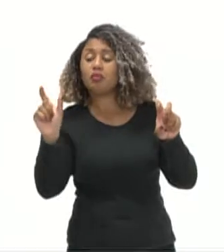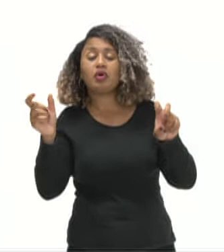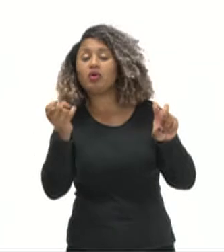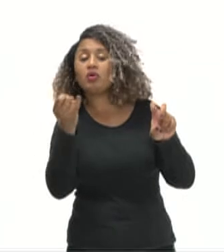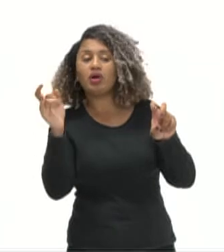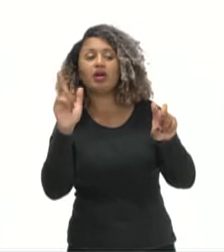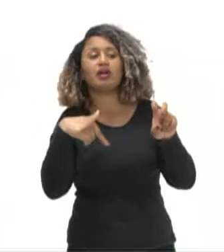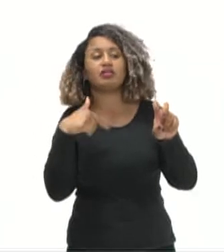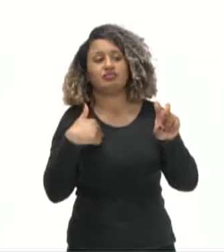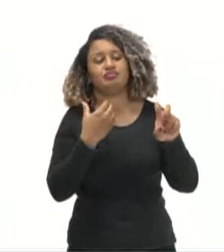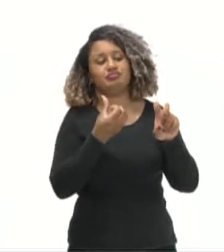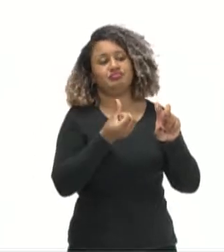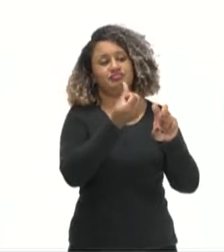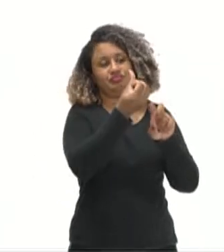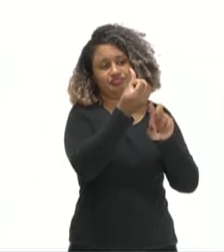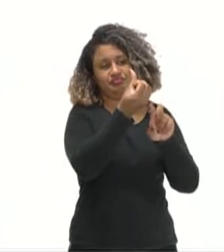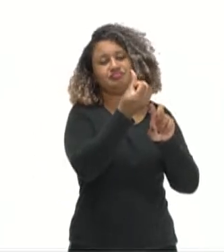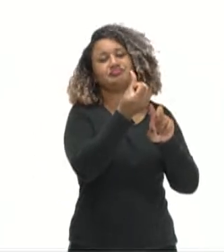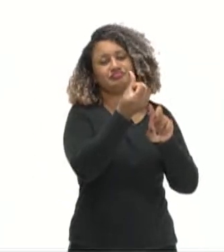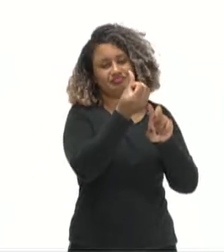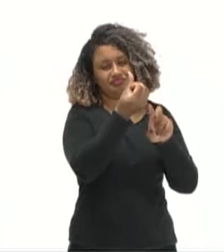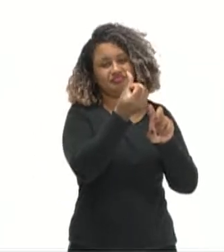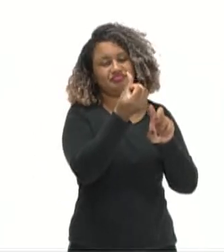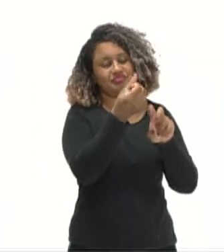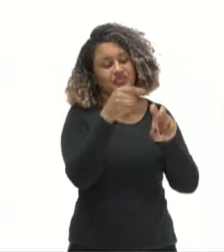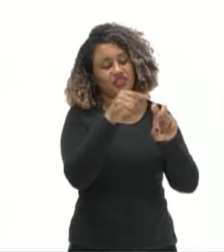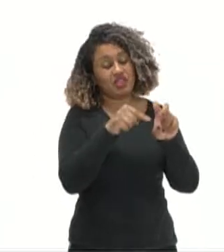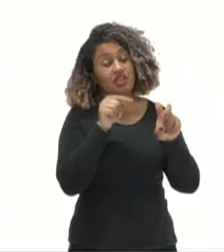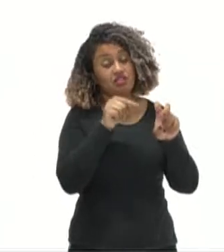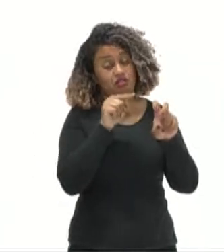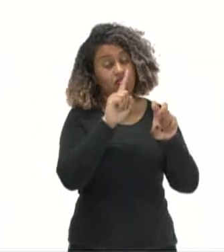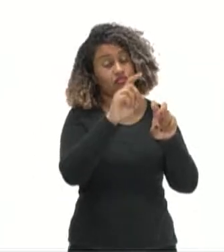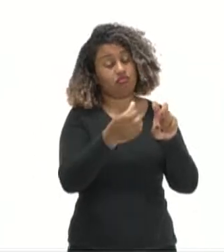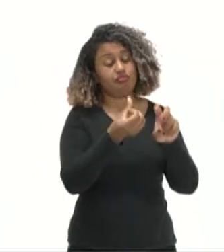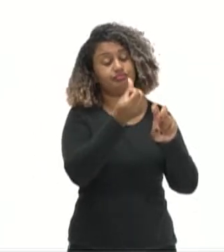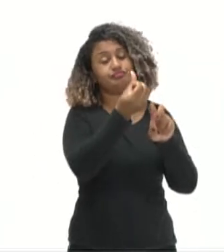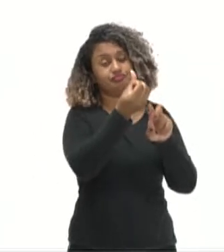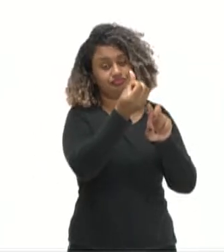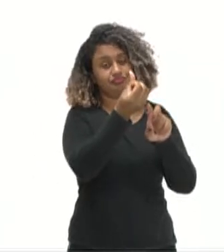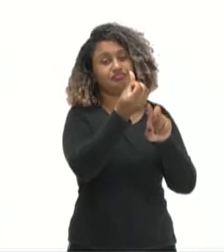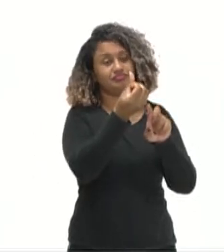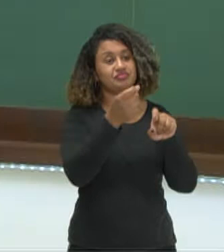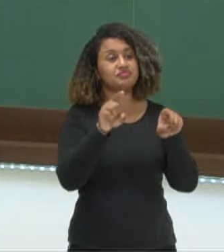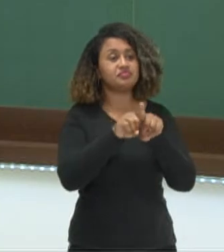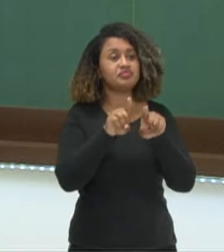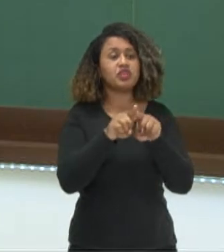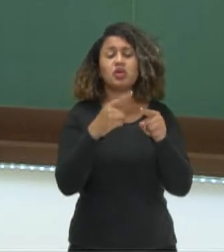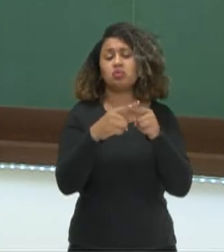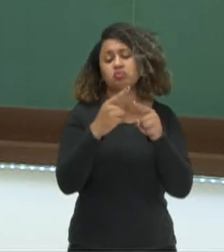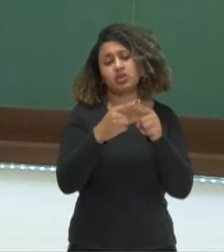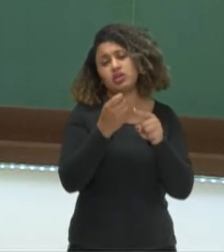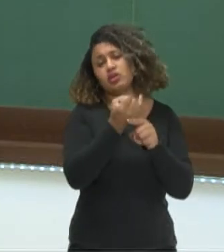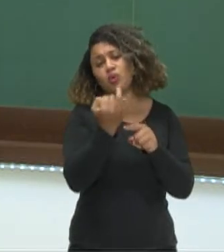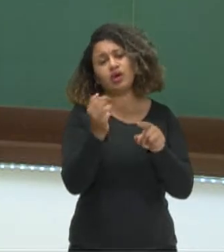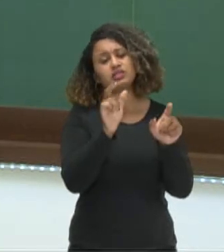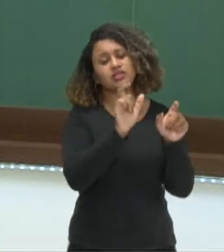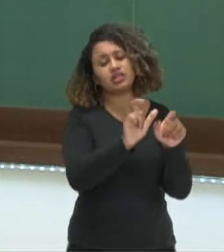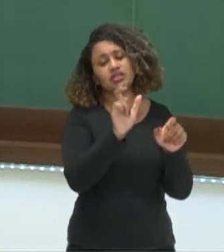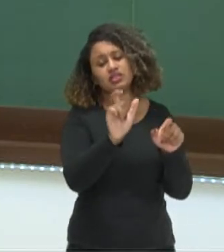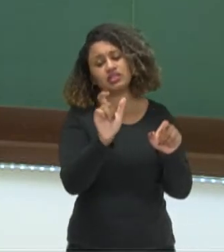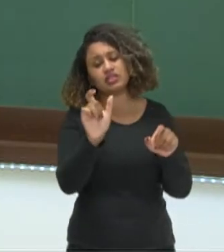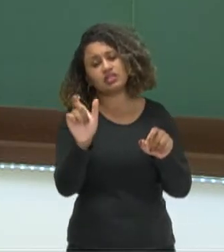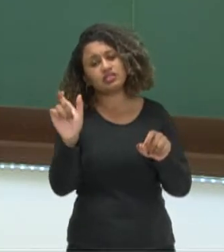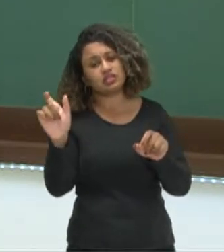5, 6. Então, a base é 5 e o expoente também é 6, porque é o número de vezes com que